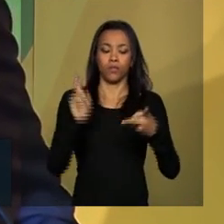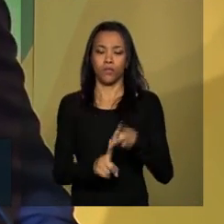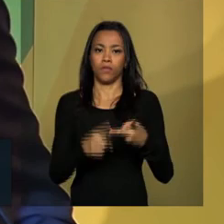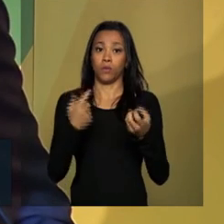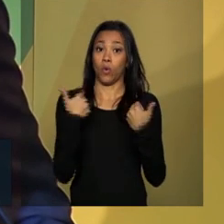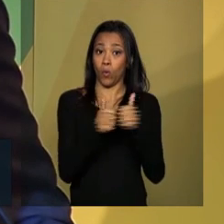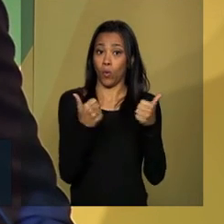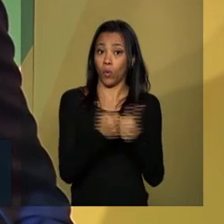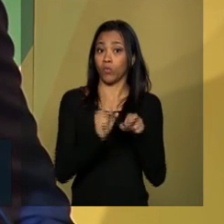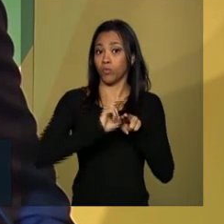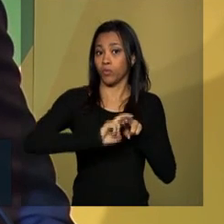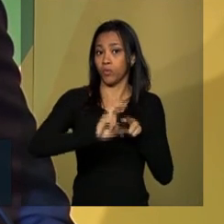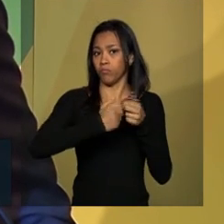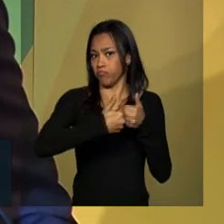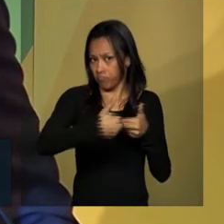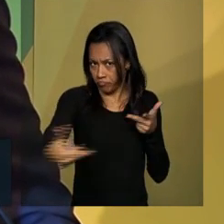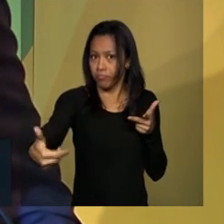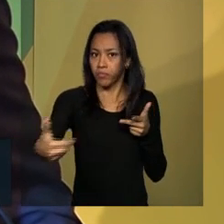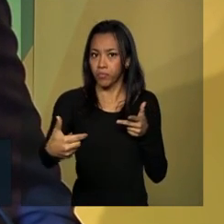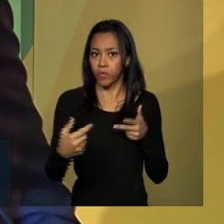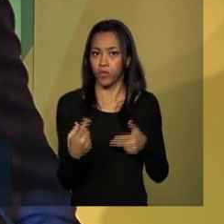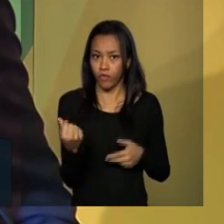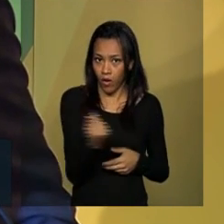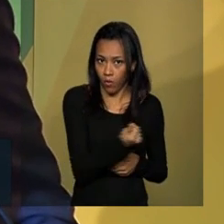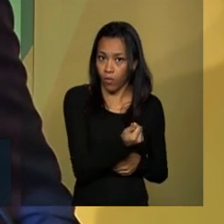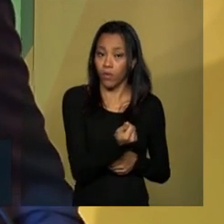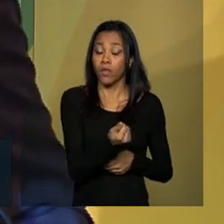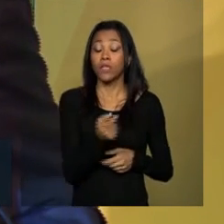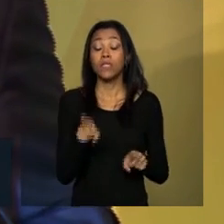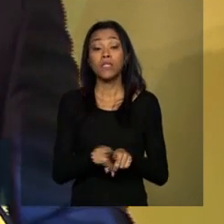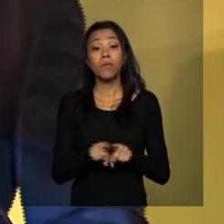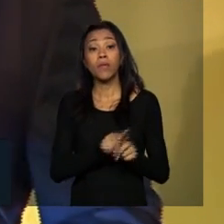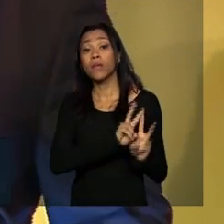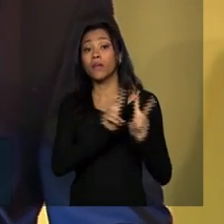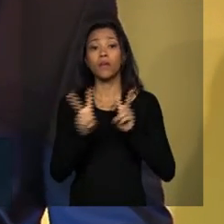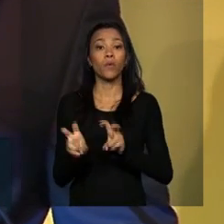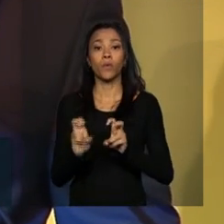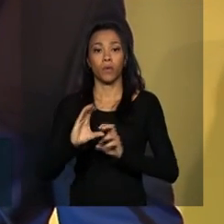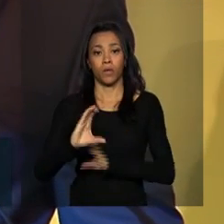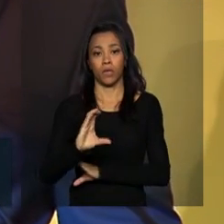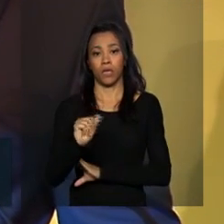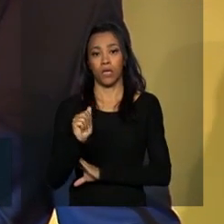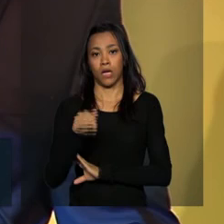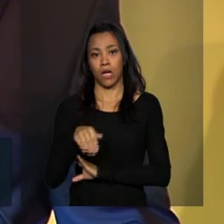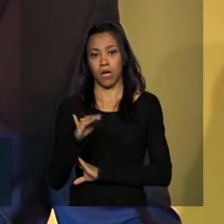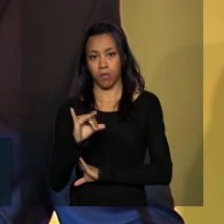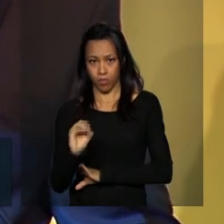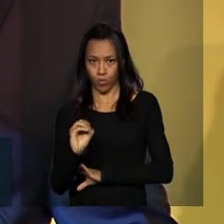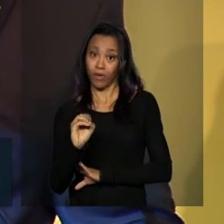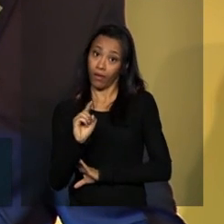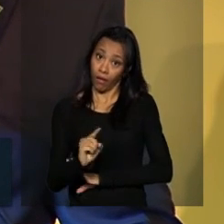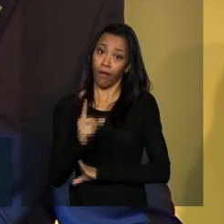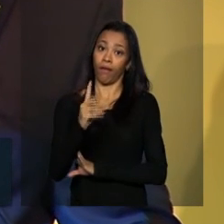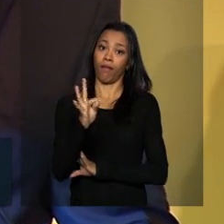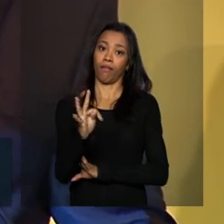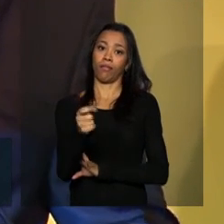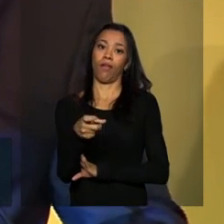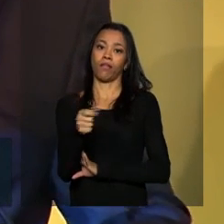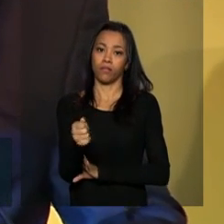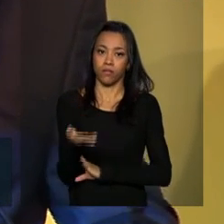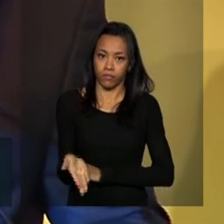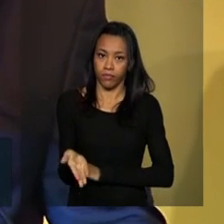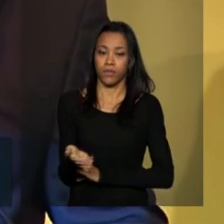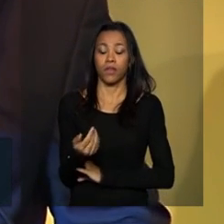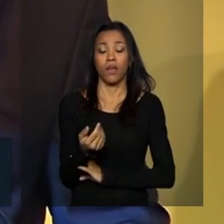urbano e no câmbio, na taxa cambial.